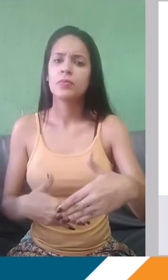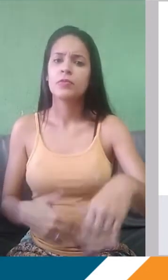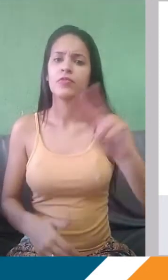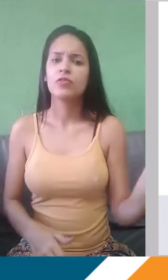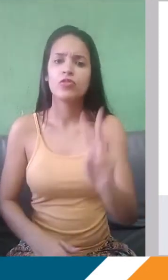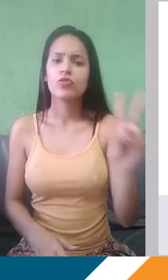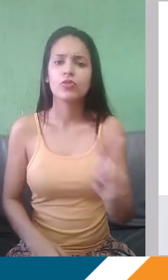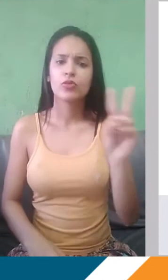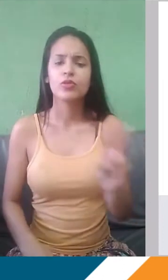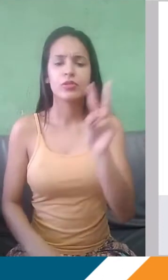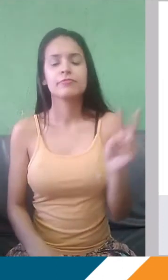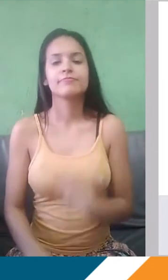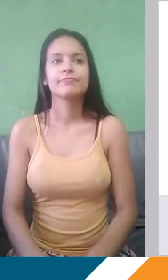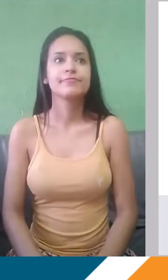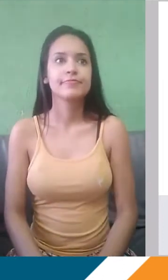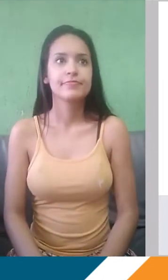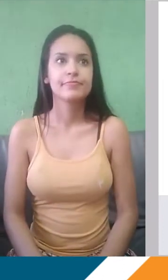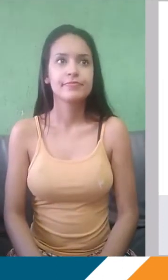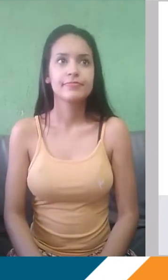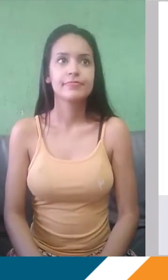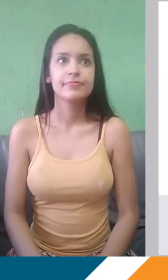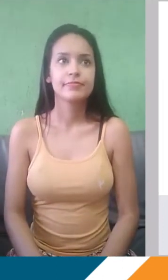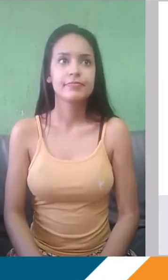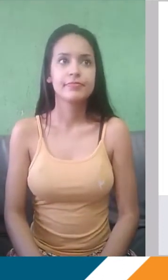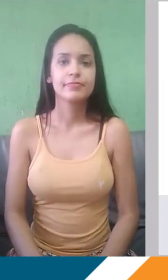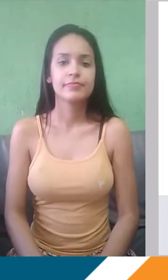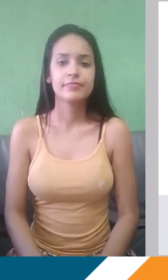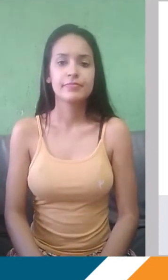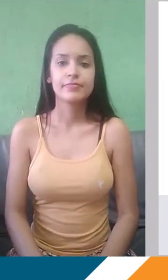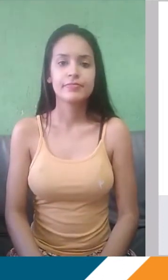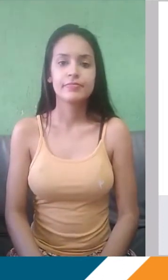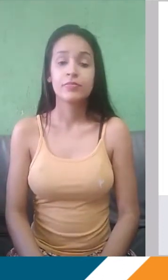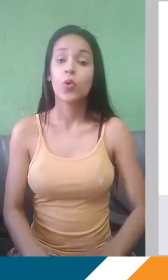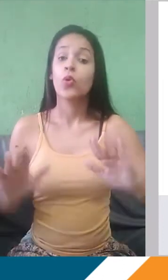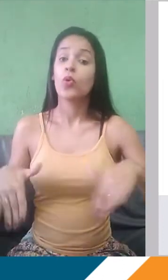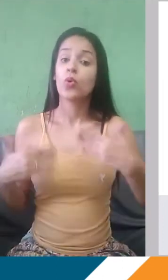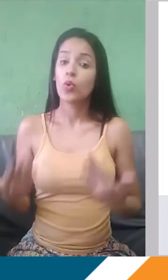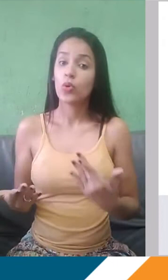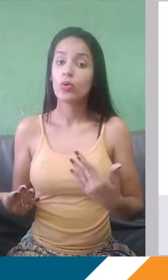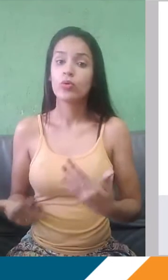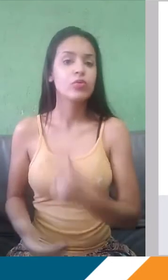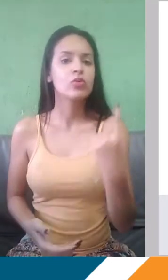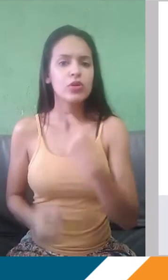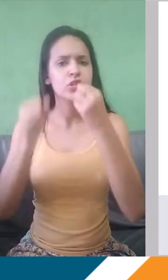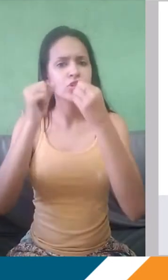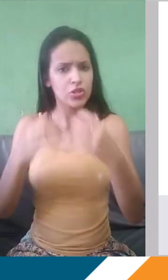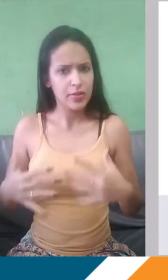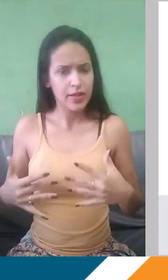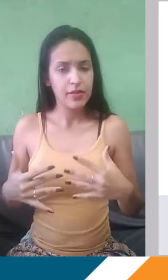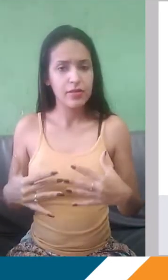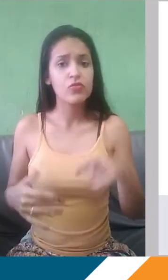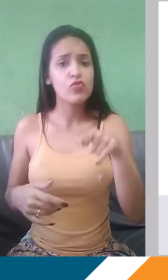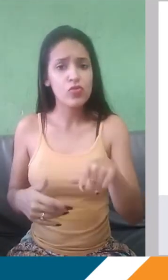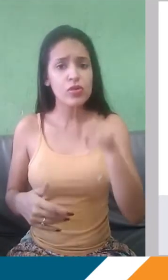as alternativas sob a ótica desse conteúdo. Uma observação: enquanto falamos sobre o gabarito